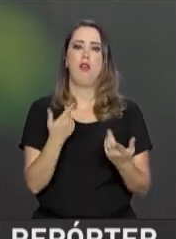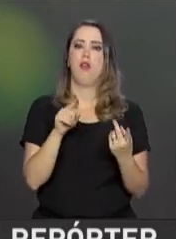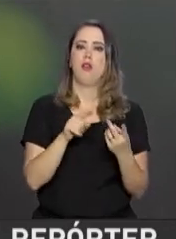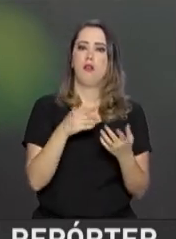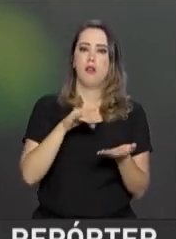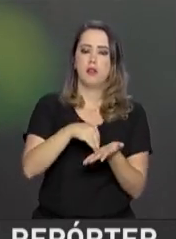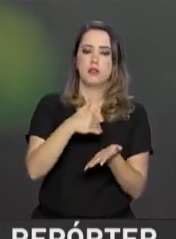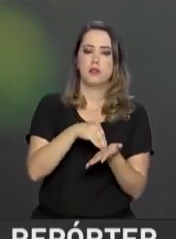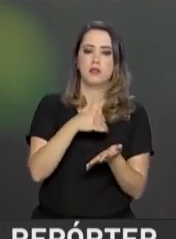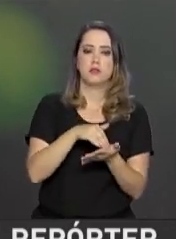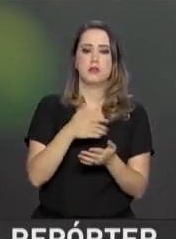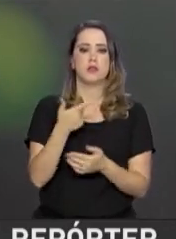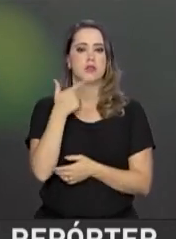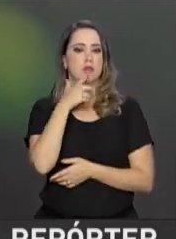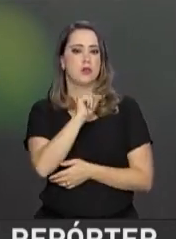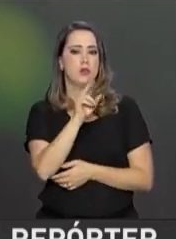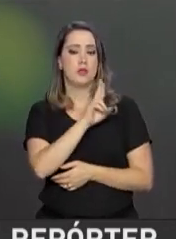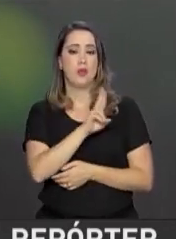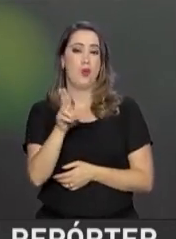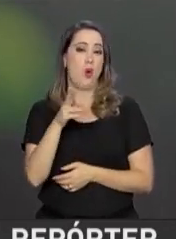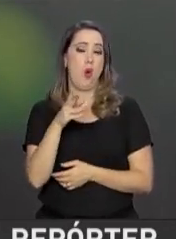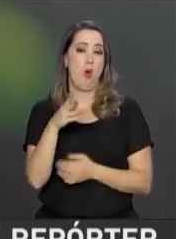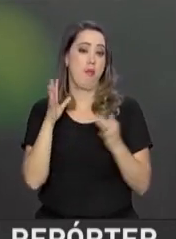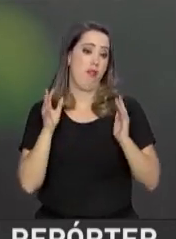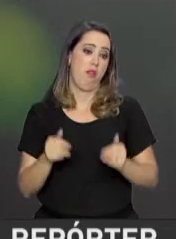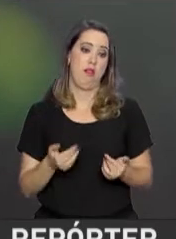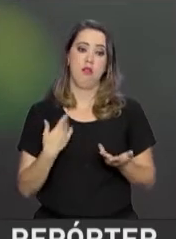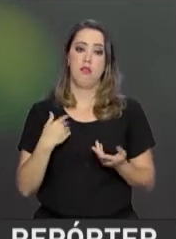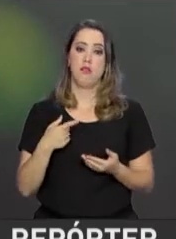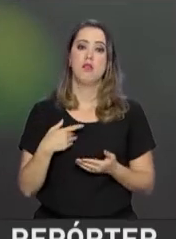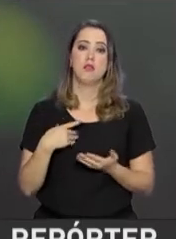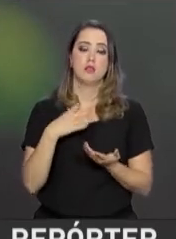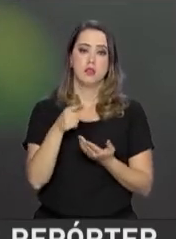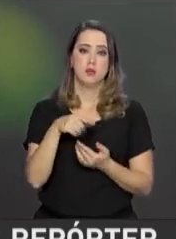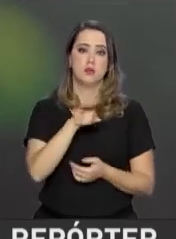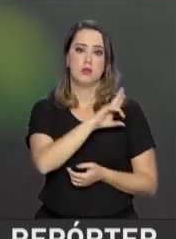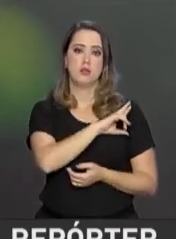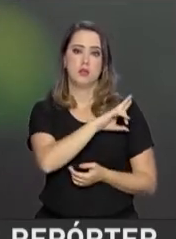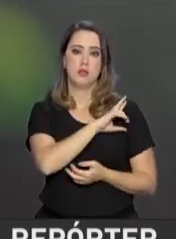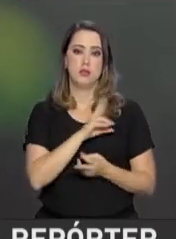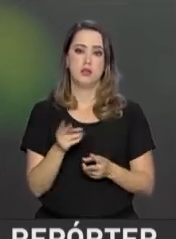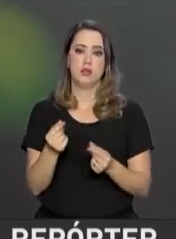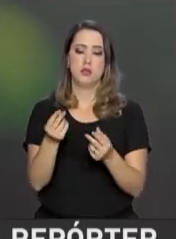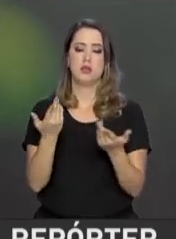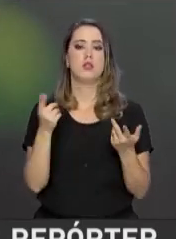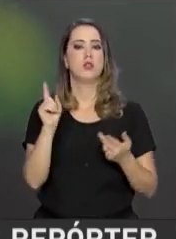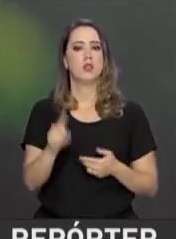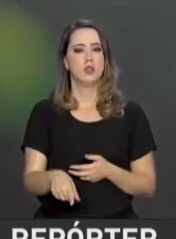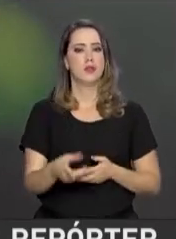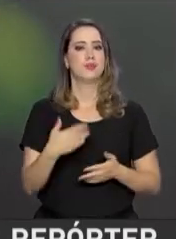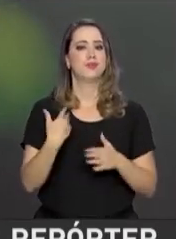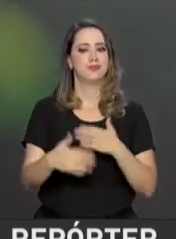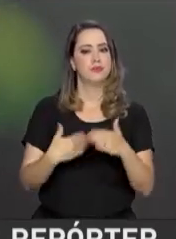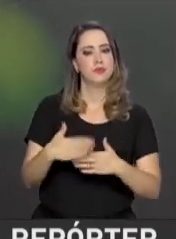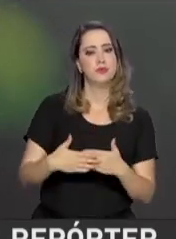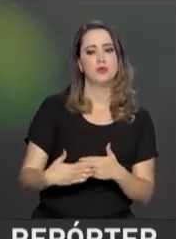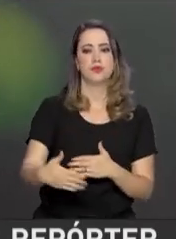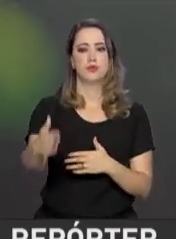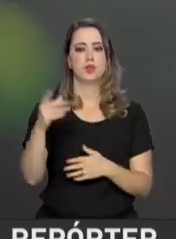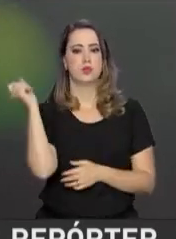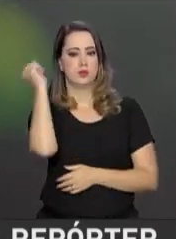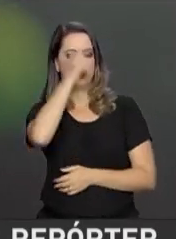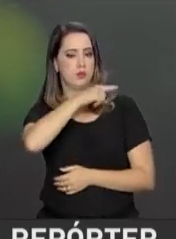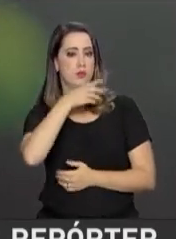meu filho na escola não tem o meu nome para poder colocar como responsável financeira então isso é um processo muito